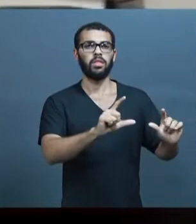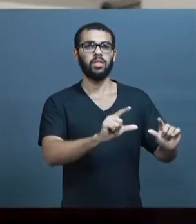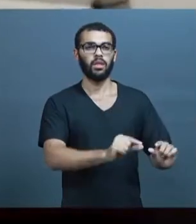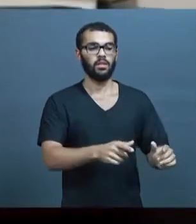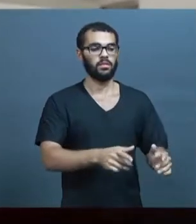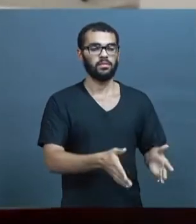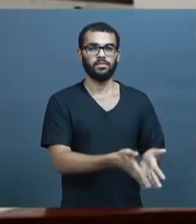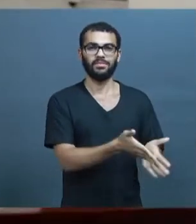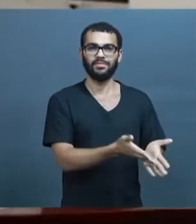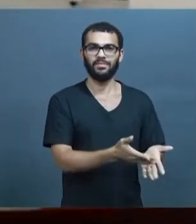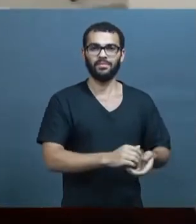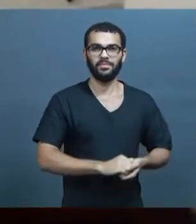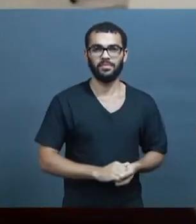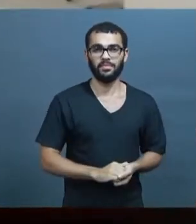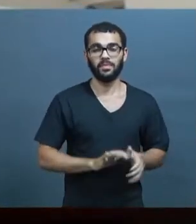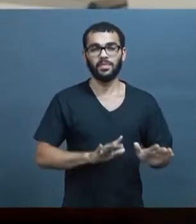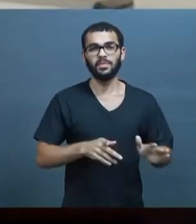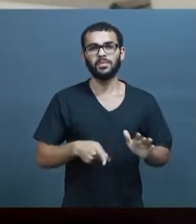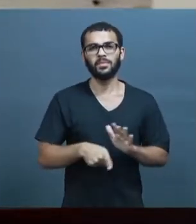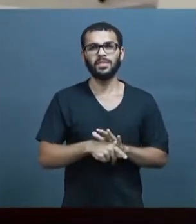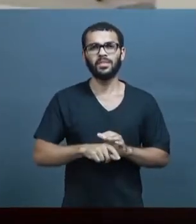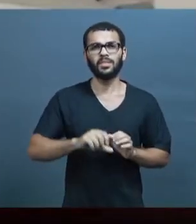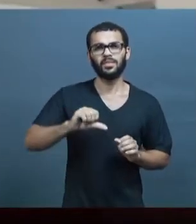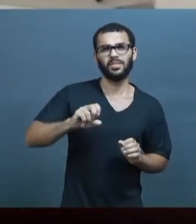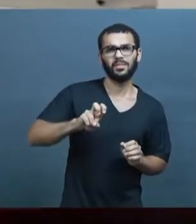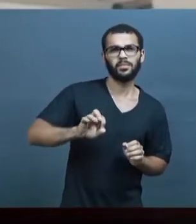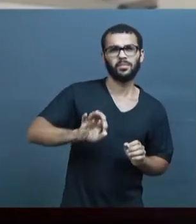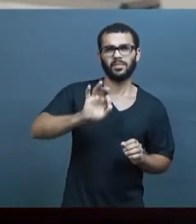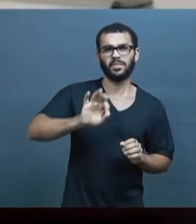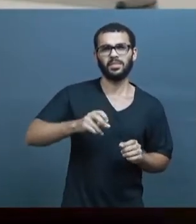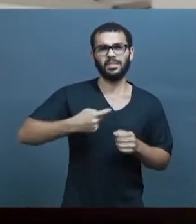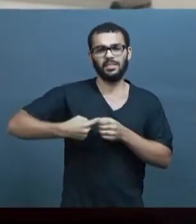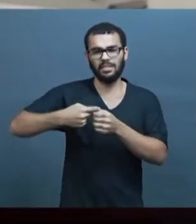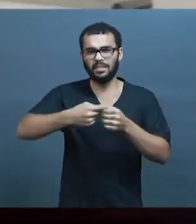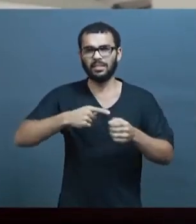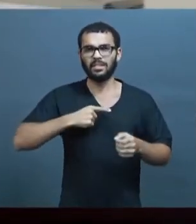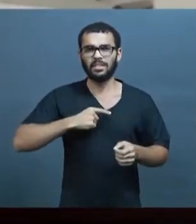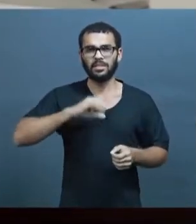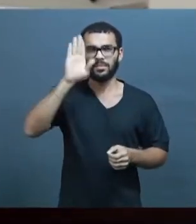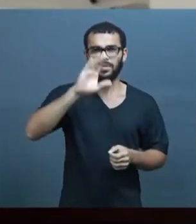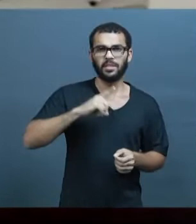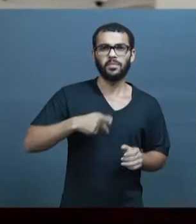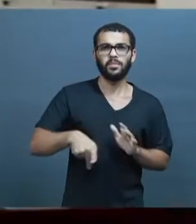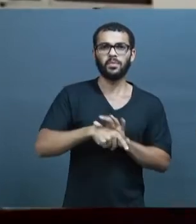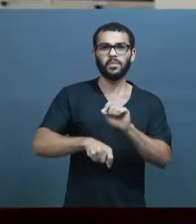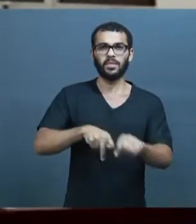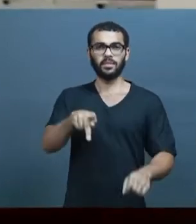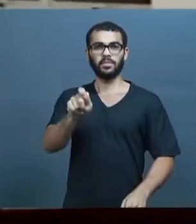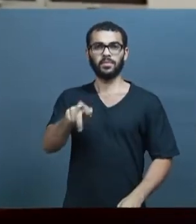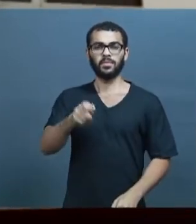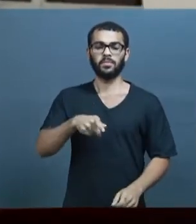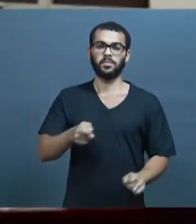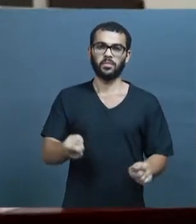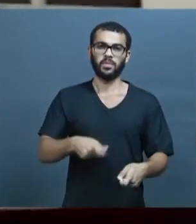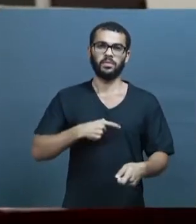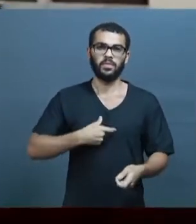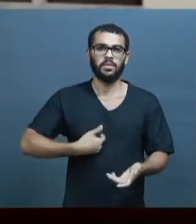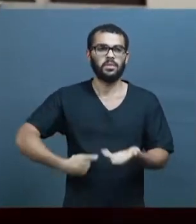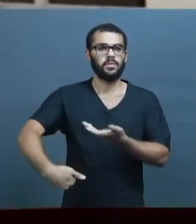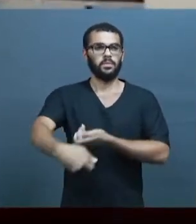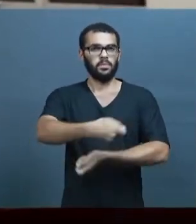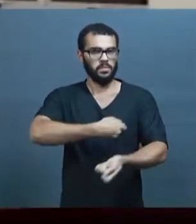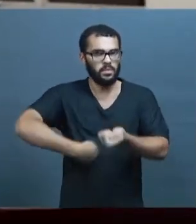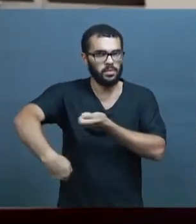municípios brasileiros dependem diretamente da renda dos aposentados para fazer girar suas economias. A Previdência